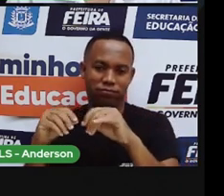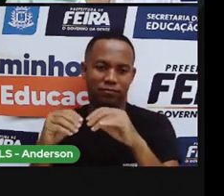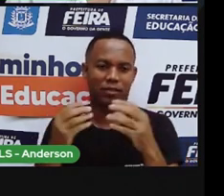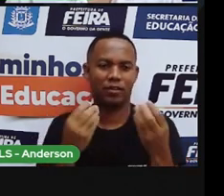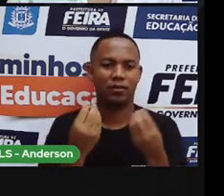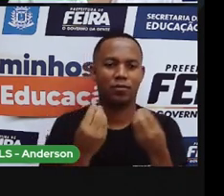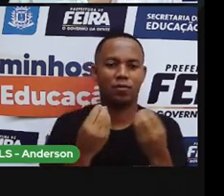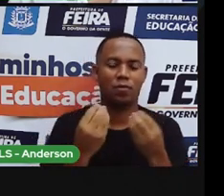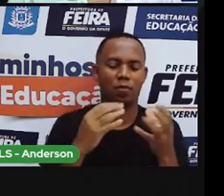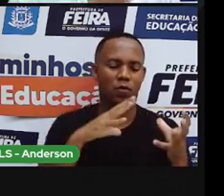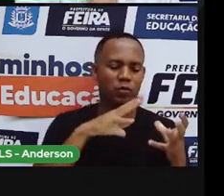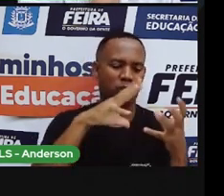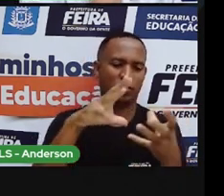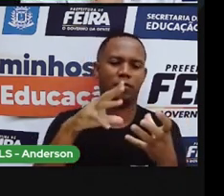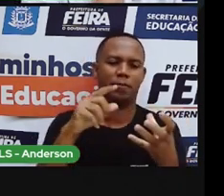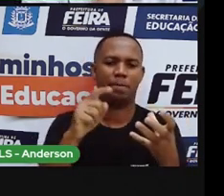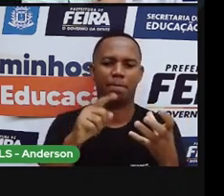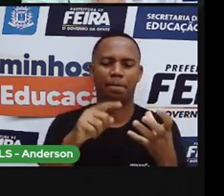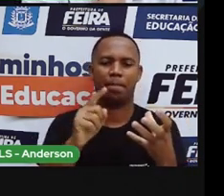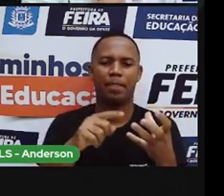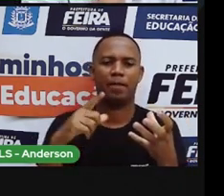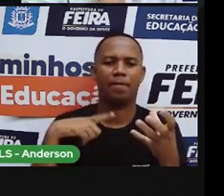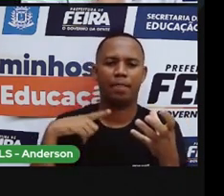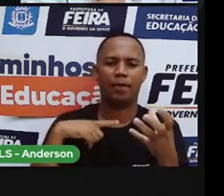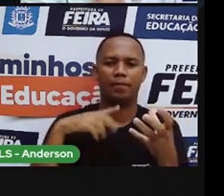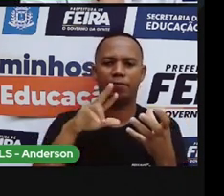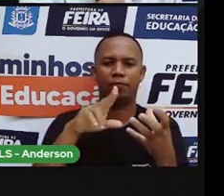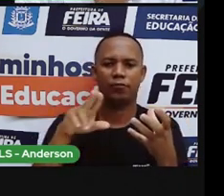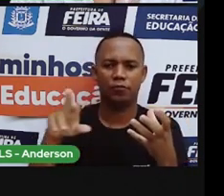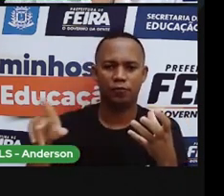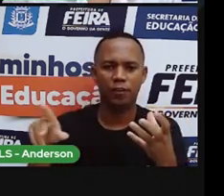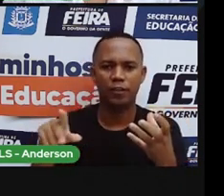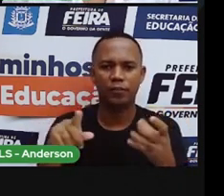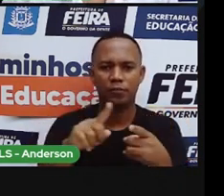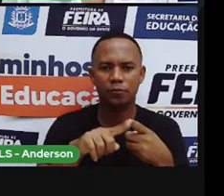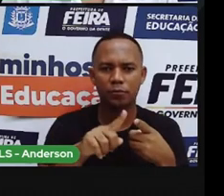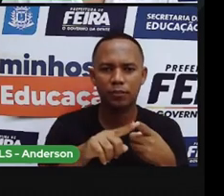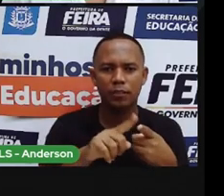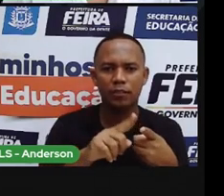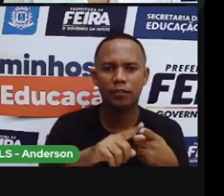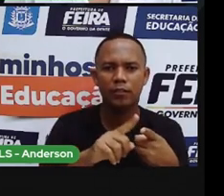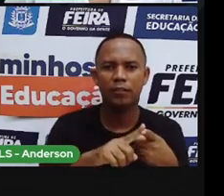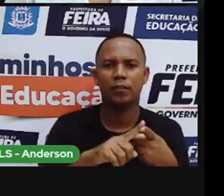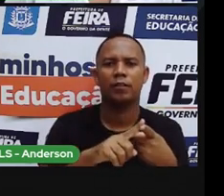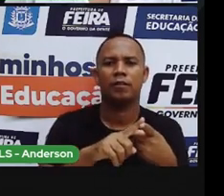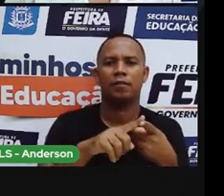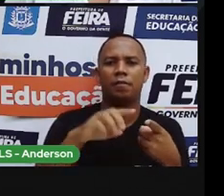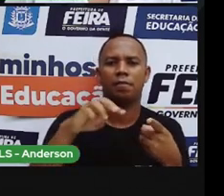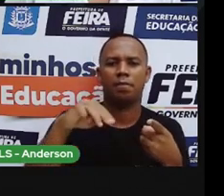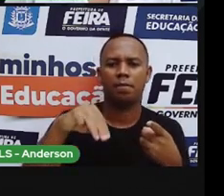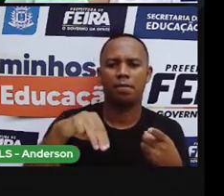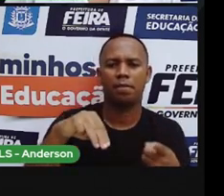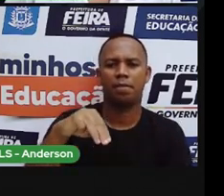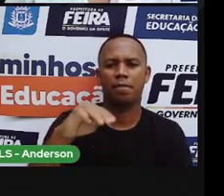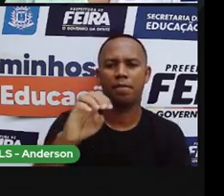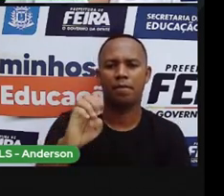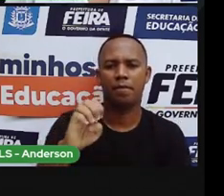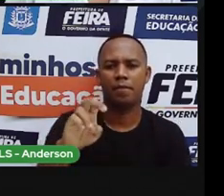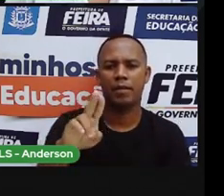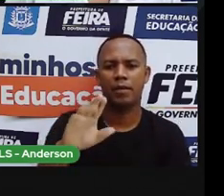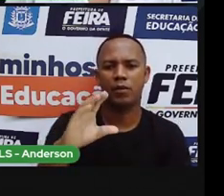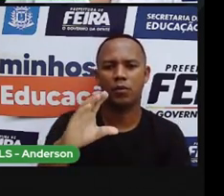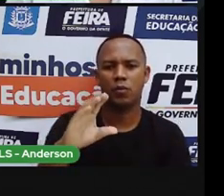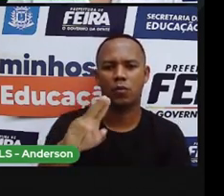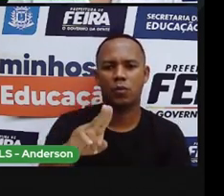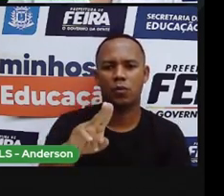distanciamento. Anterior a ele está o quê? Mercúrio e Vênus. E posterior a ele está Marte, Júpiter, Saturno, Urano e